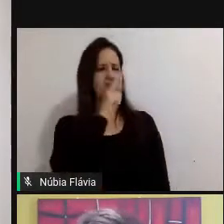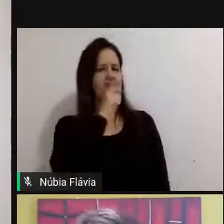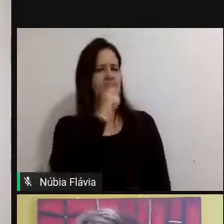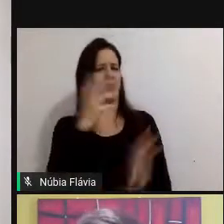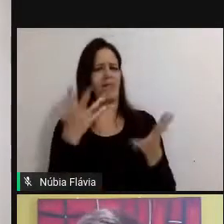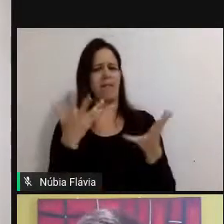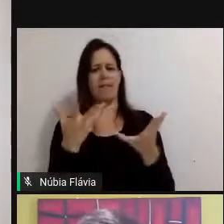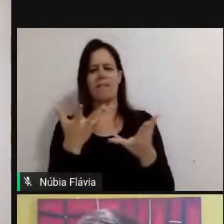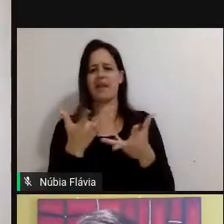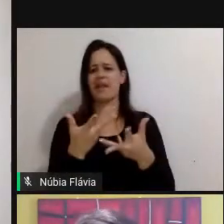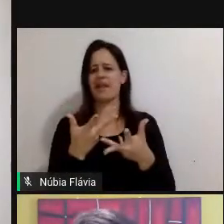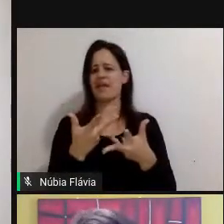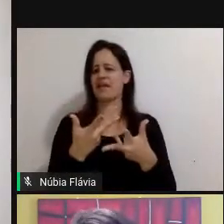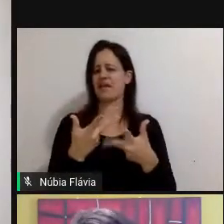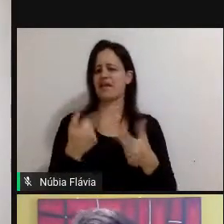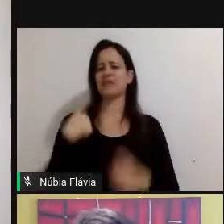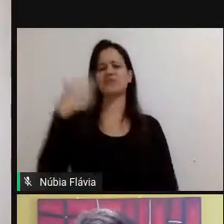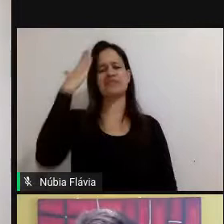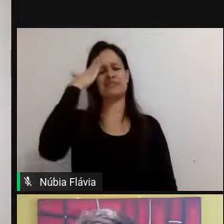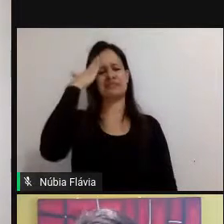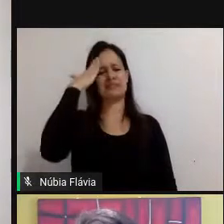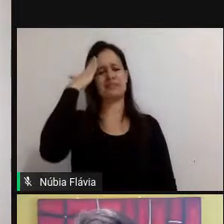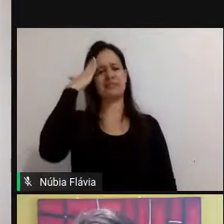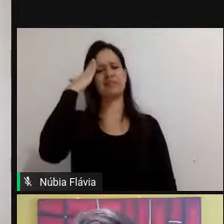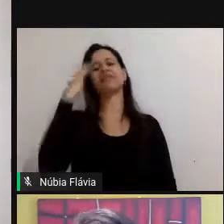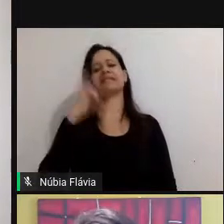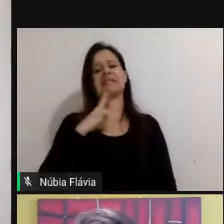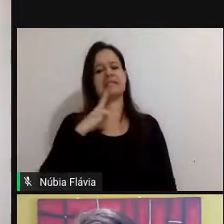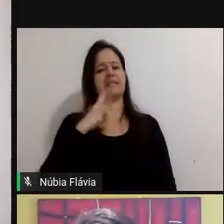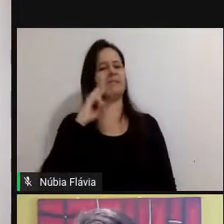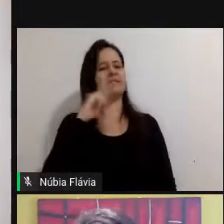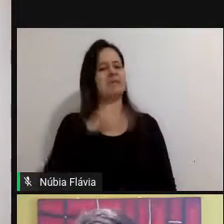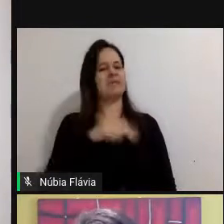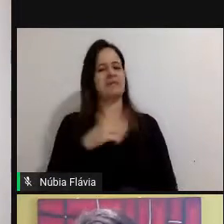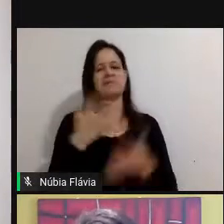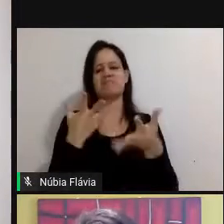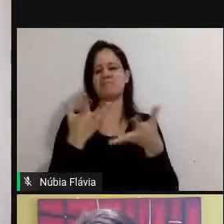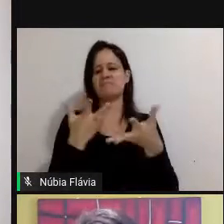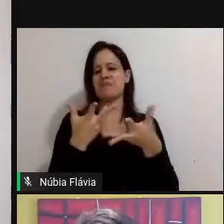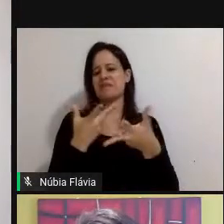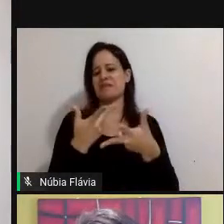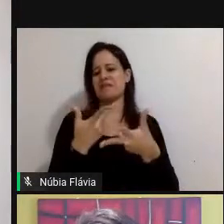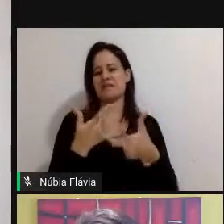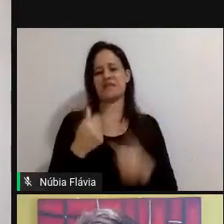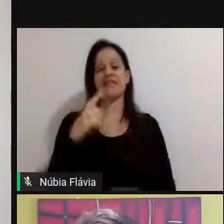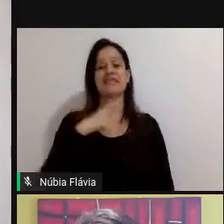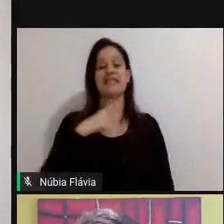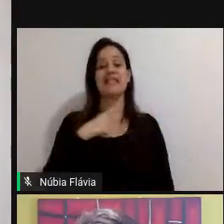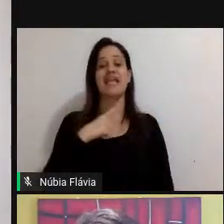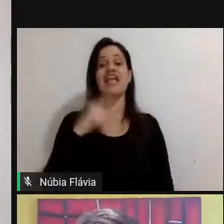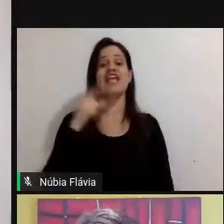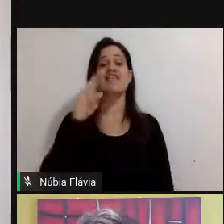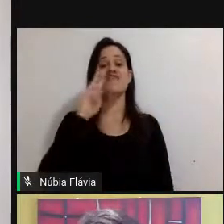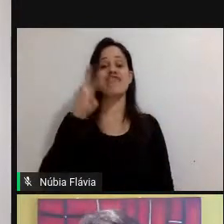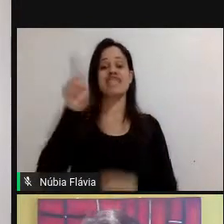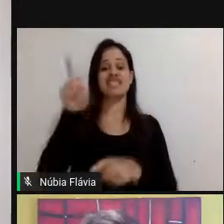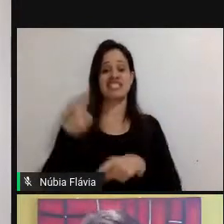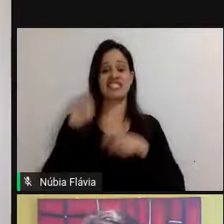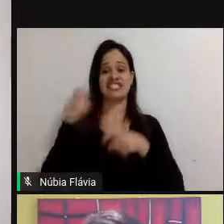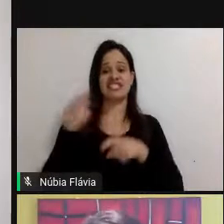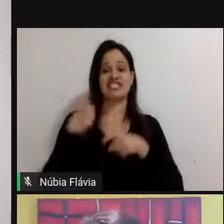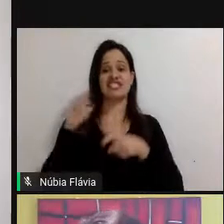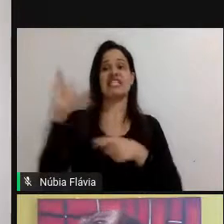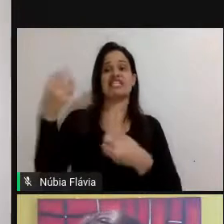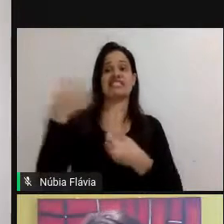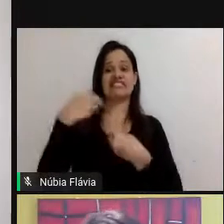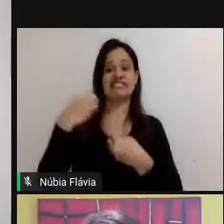Aí, lógico, eu sabia que muito, se um dia eu realmente dirigir. Então, sempre que tinha oportunidade, que a gente ia lá no sítio, ele ia me ensinando.